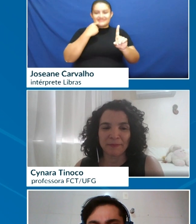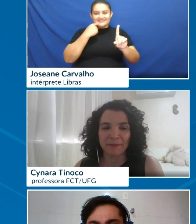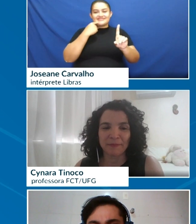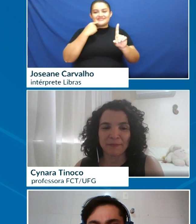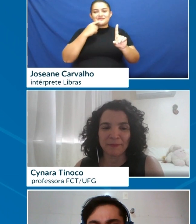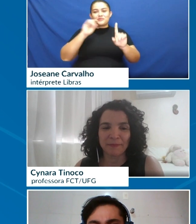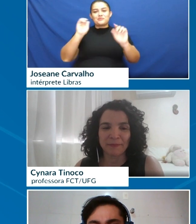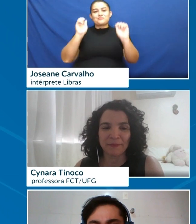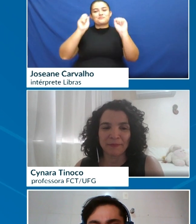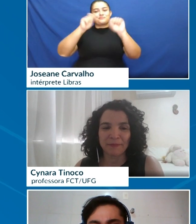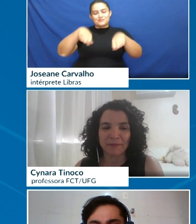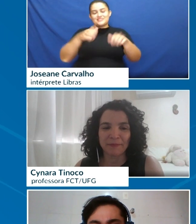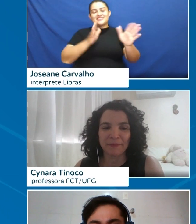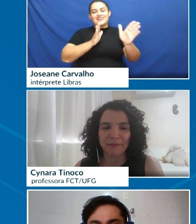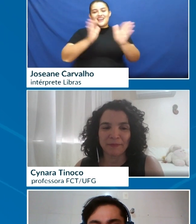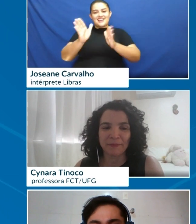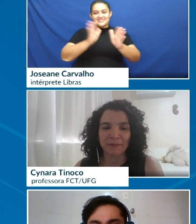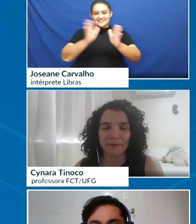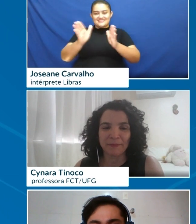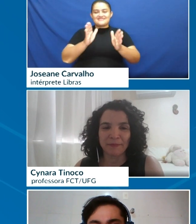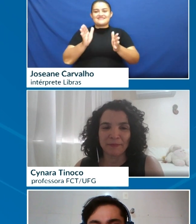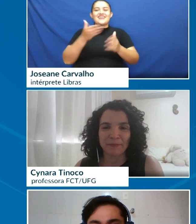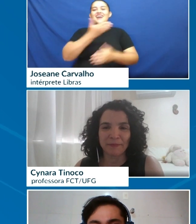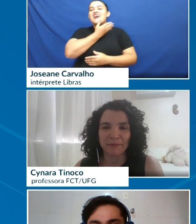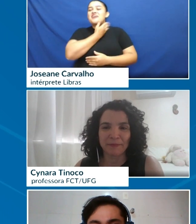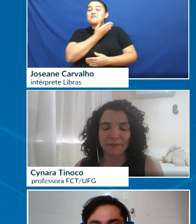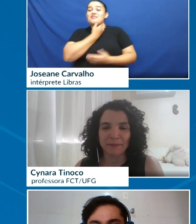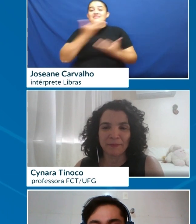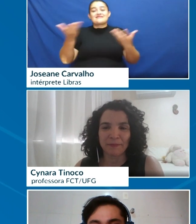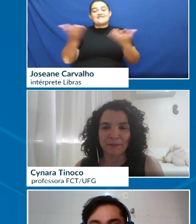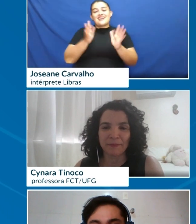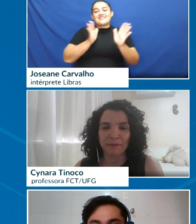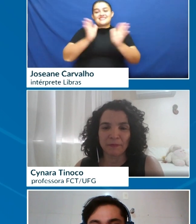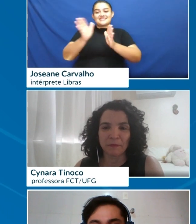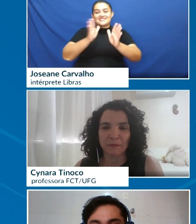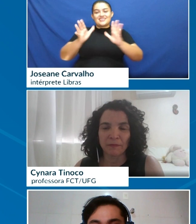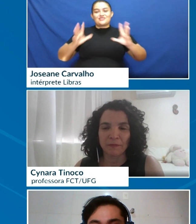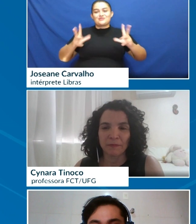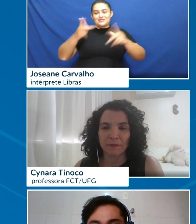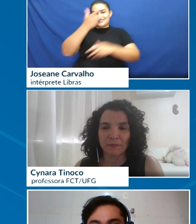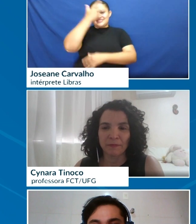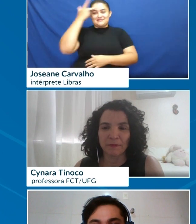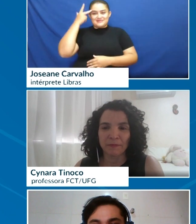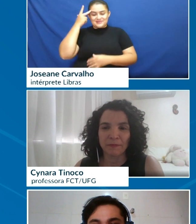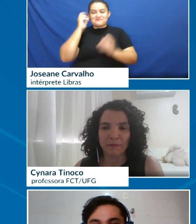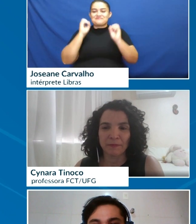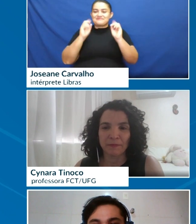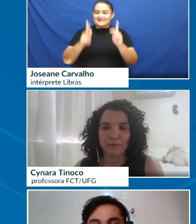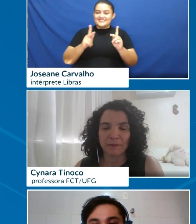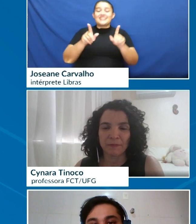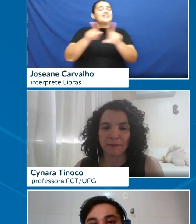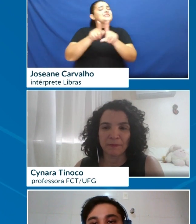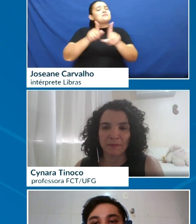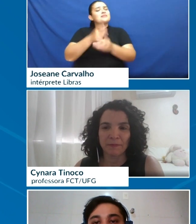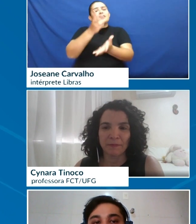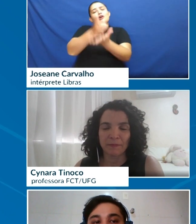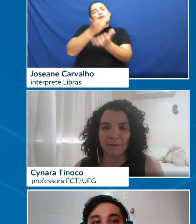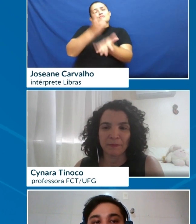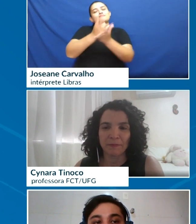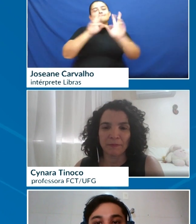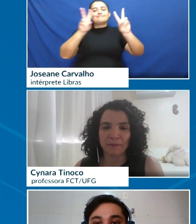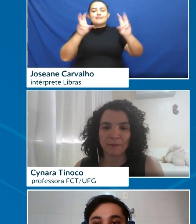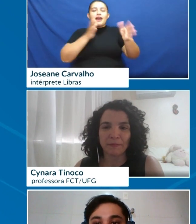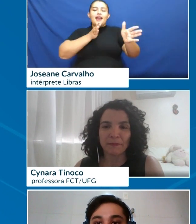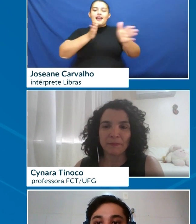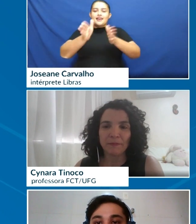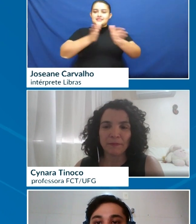tornar essa nossa conversa, esse nosso bate-papo aqui, acessível para mais pessoas. Também, em nome da acessibilidade, nós estamos